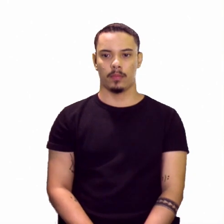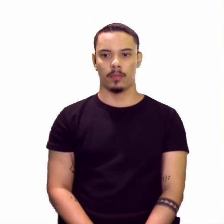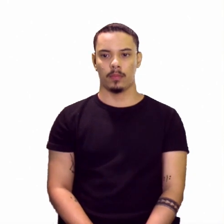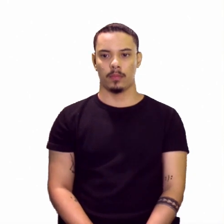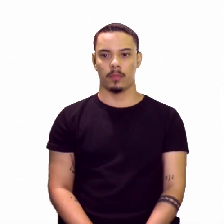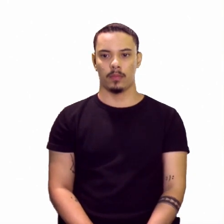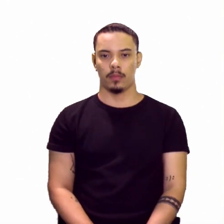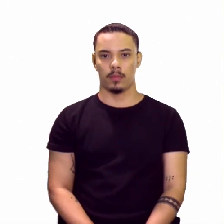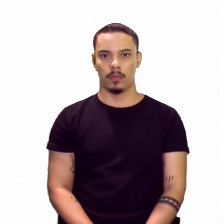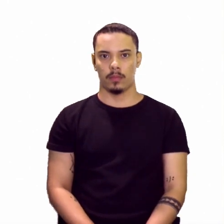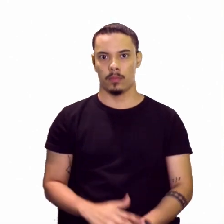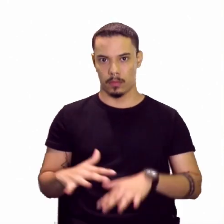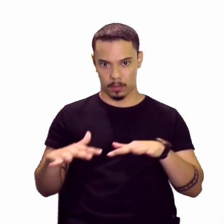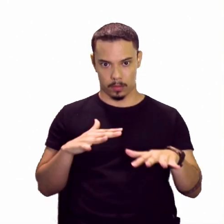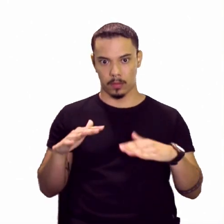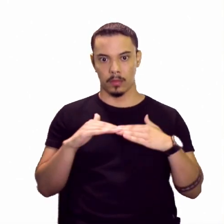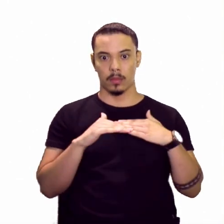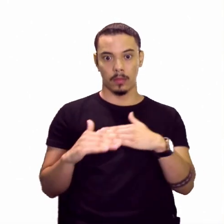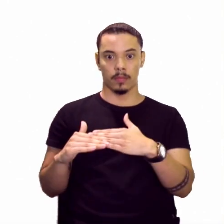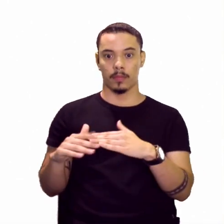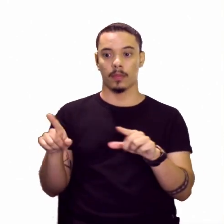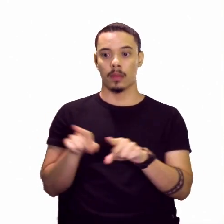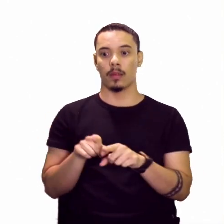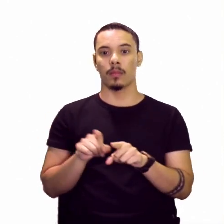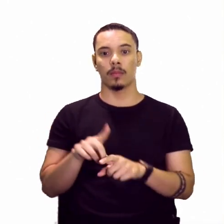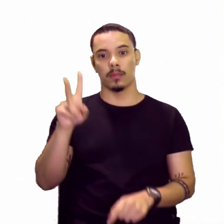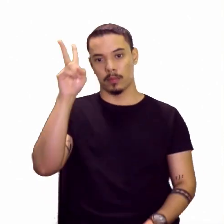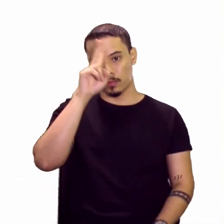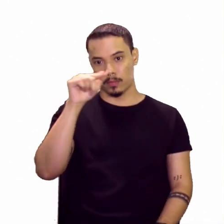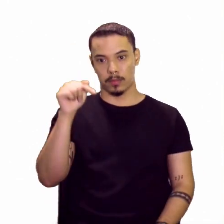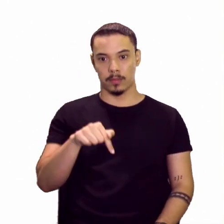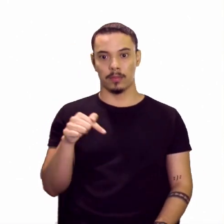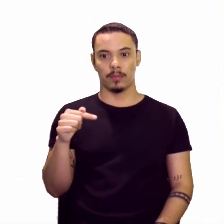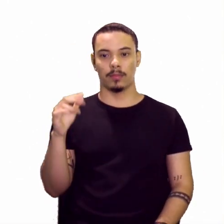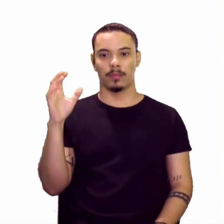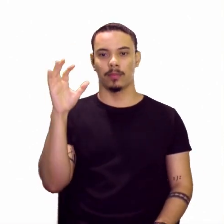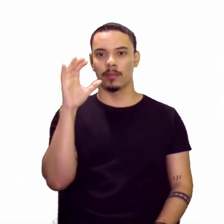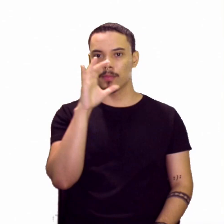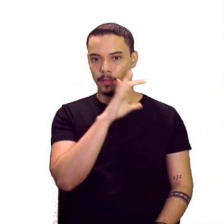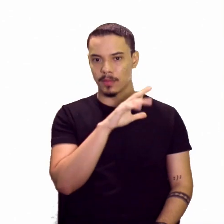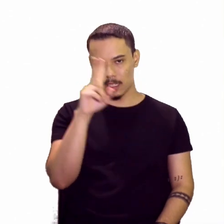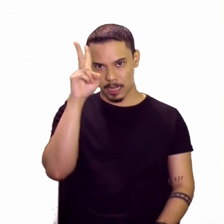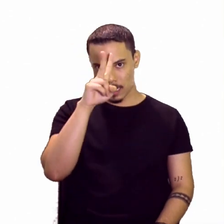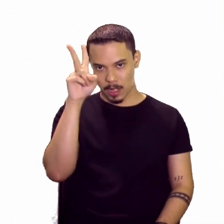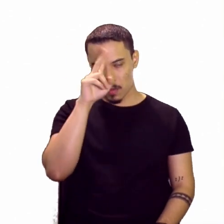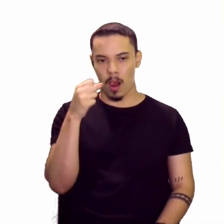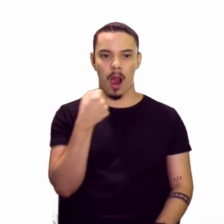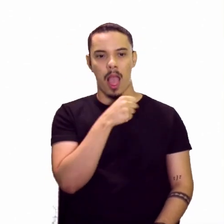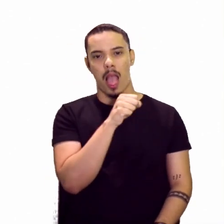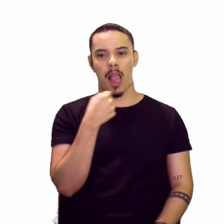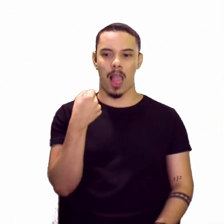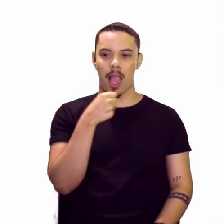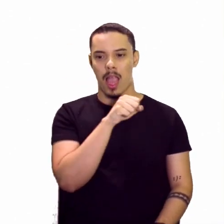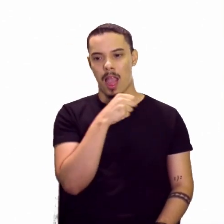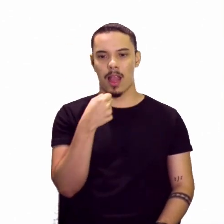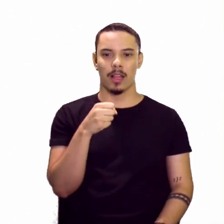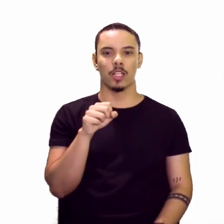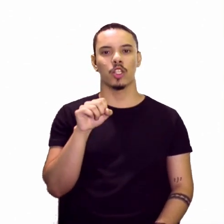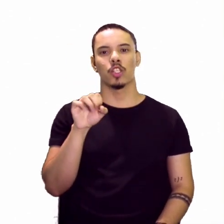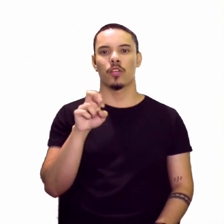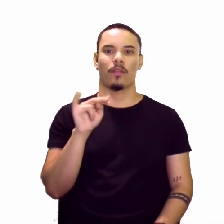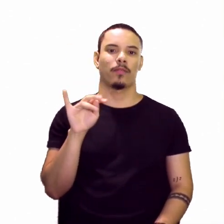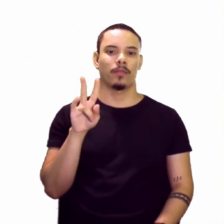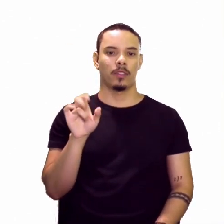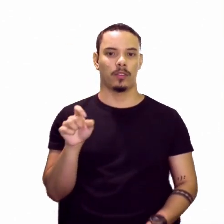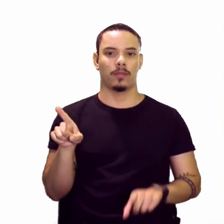Correto? Isso, movimento uniforme. E lembrando que isso aqui, como aqui é muito quente, né? Lembra do sorvete. Sorvete. Isso quer dizer que essa